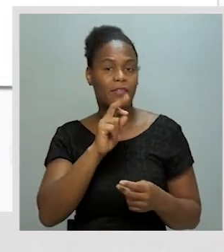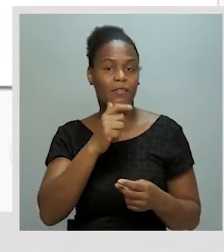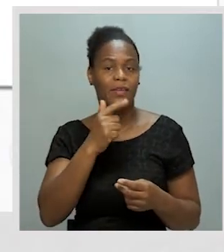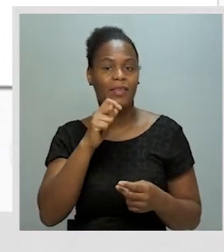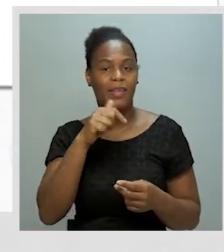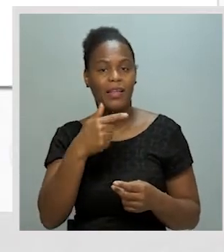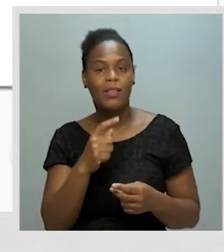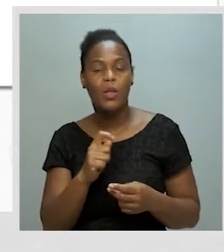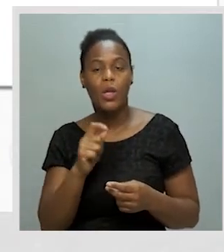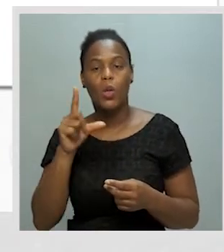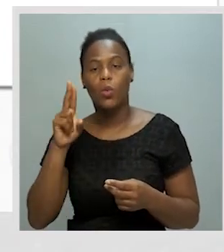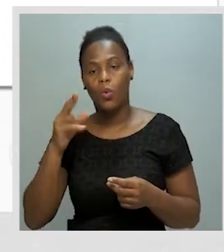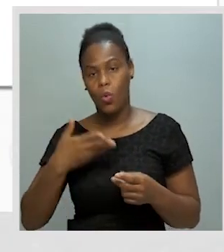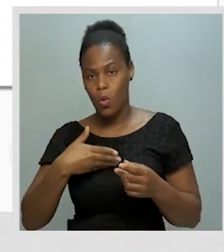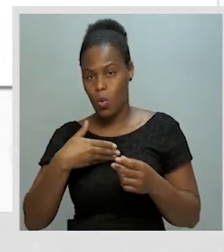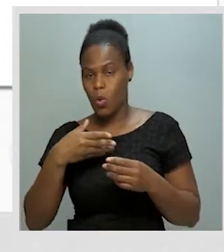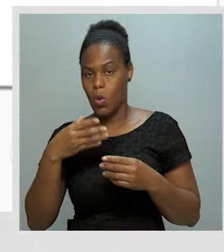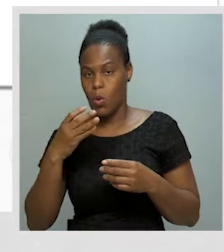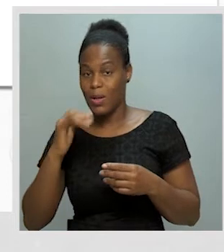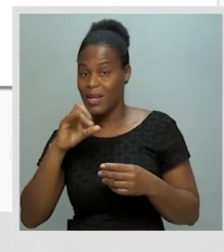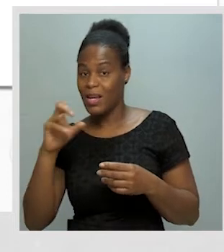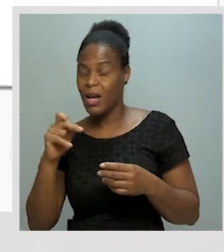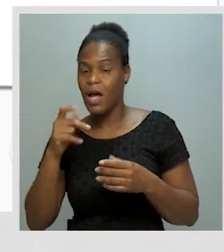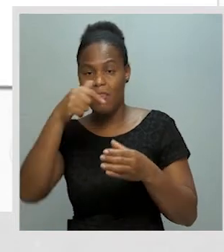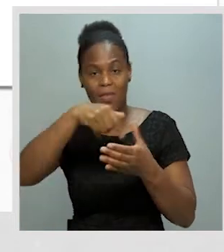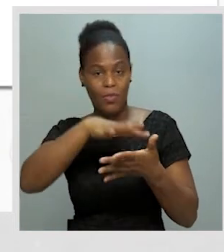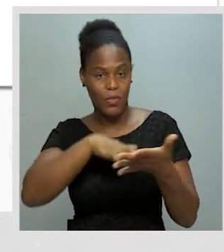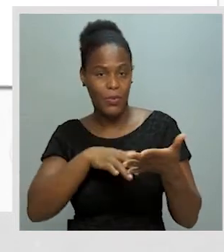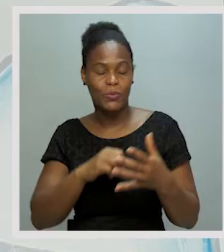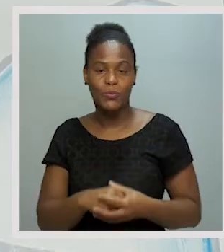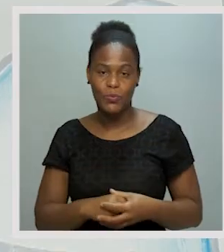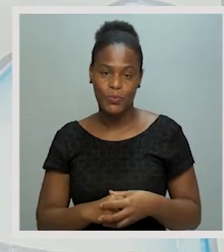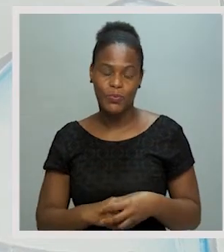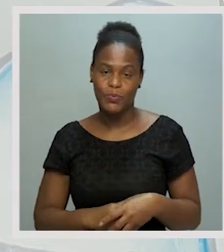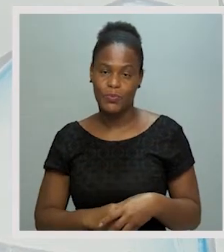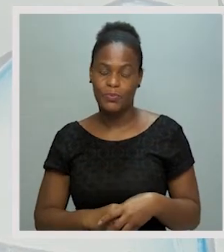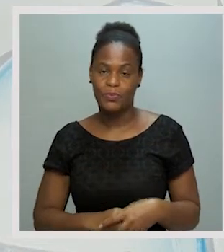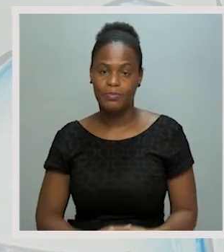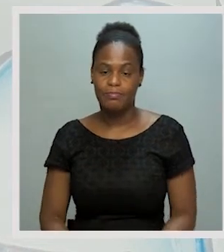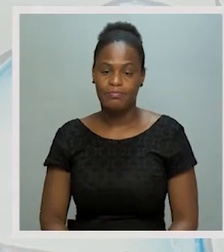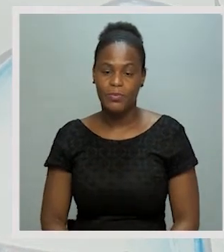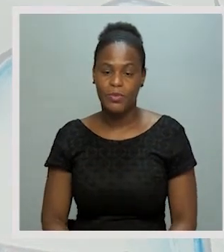vertente lúdica presentes no texto.